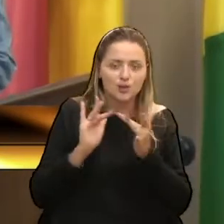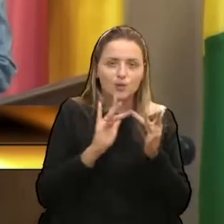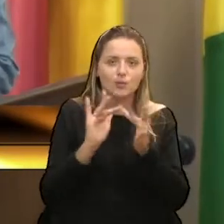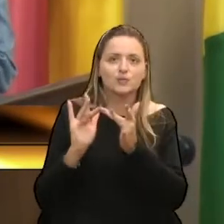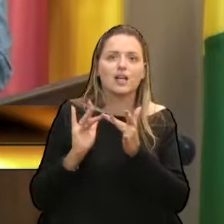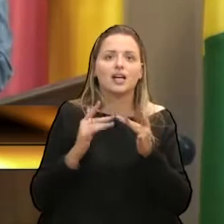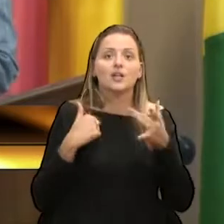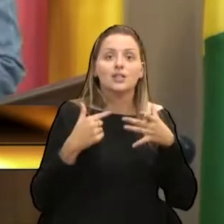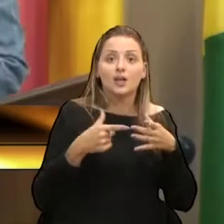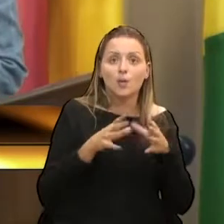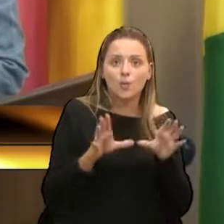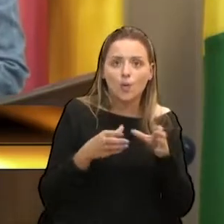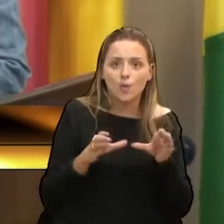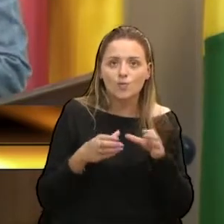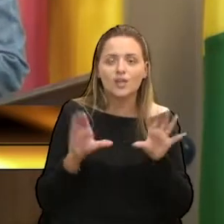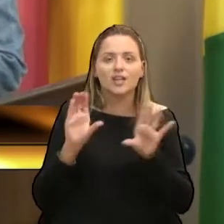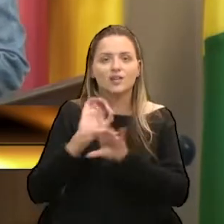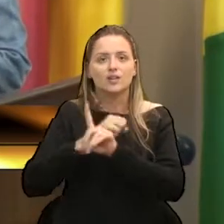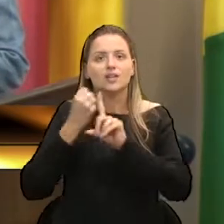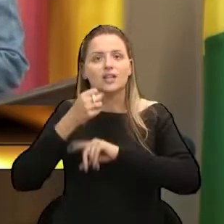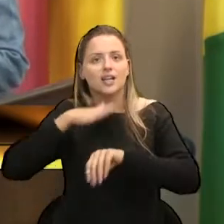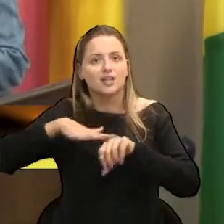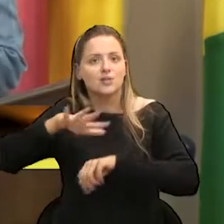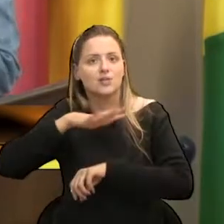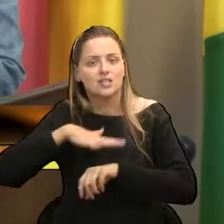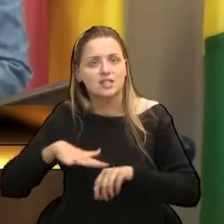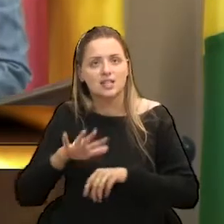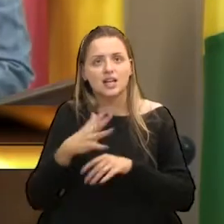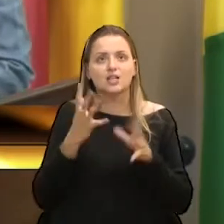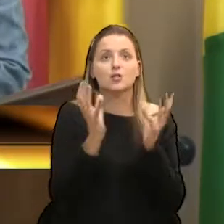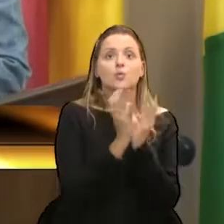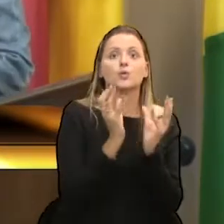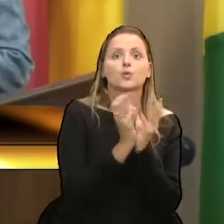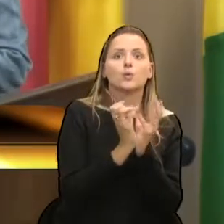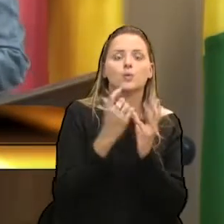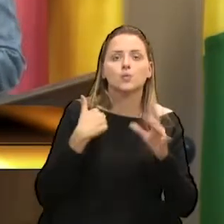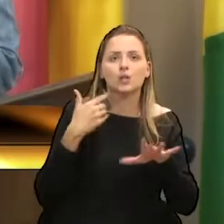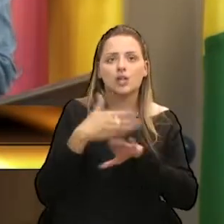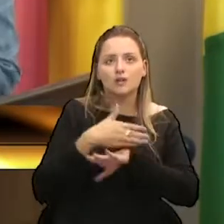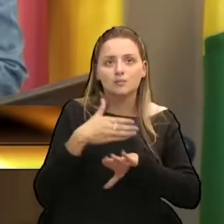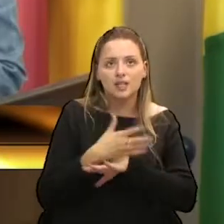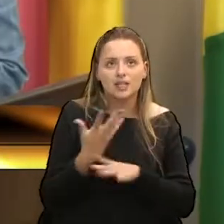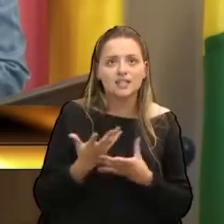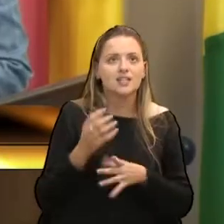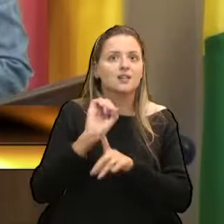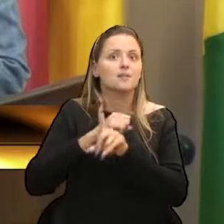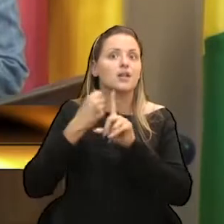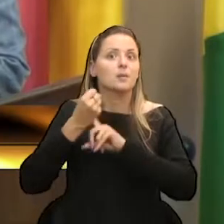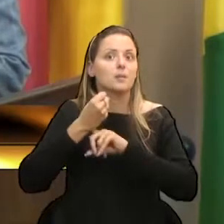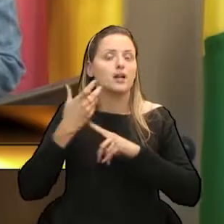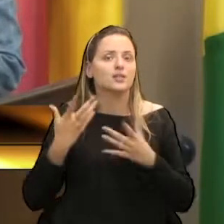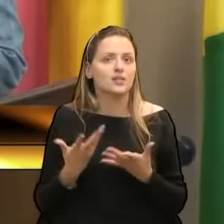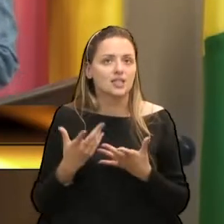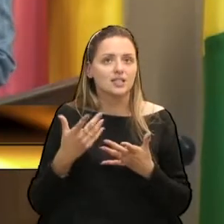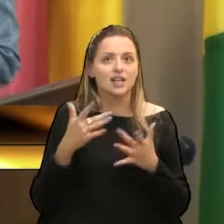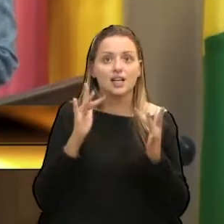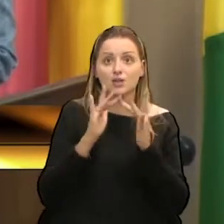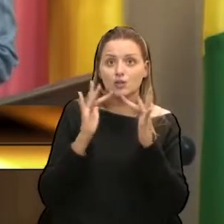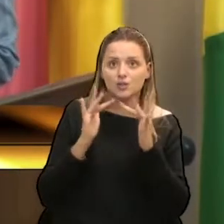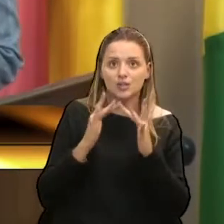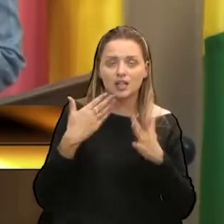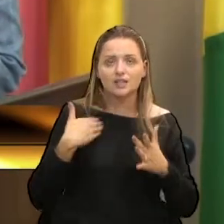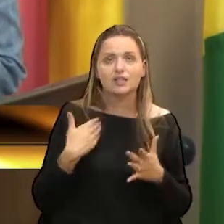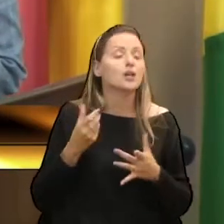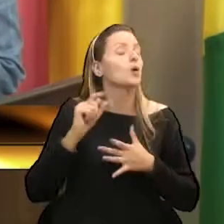quem eu convivo, para a comunidade que tem em torno de mim, para o grupo do qual eu faço parte, para a sociedade que tem perto de mim. Quer dizer,